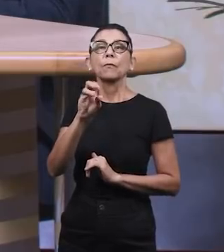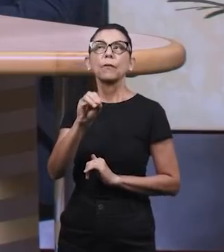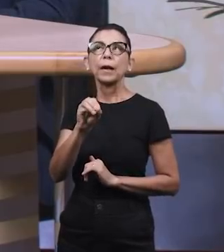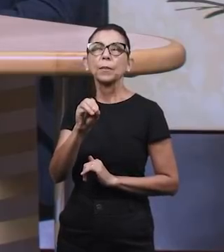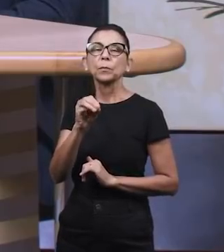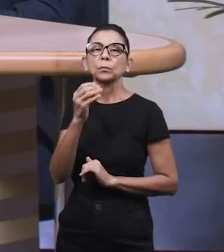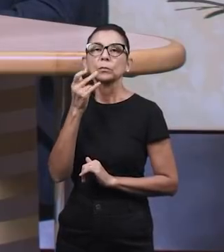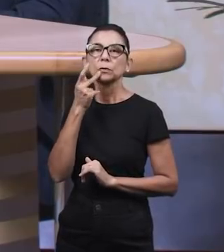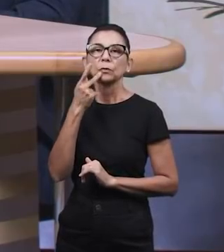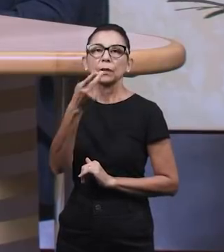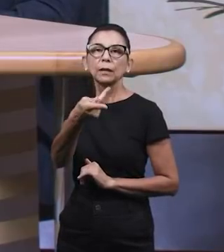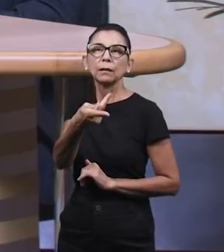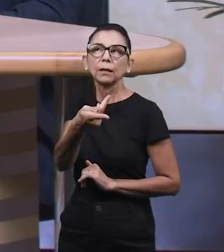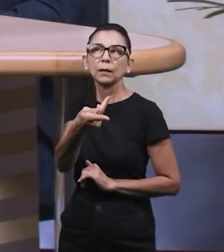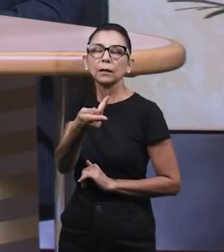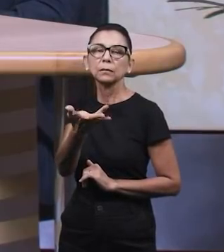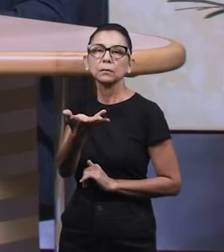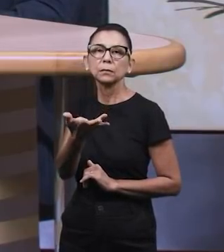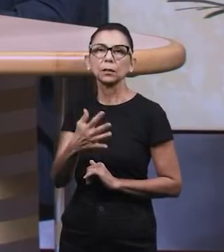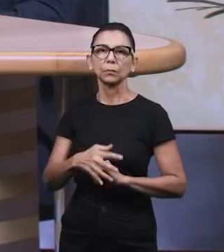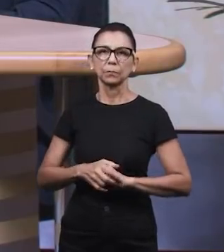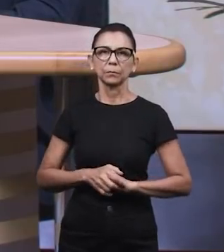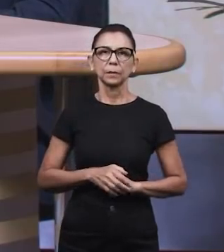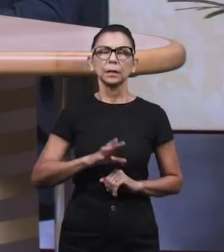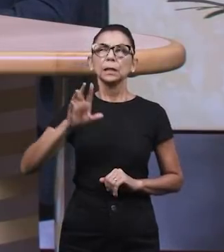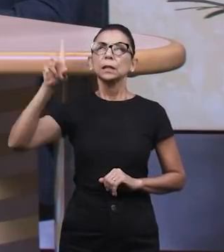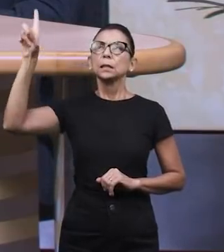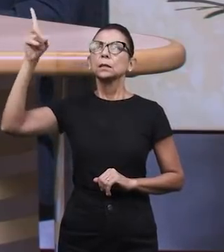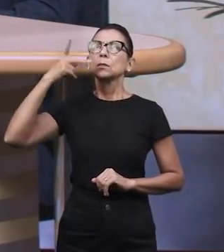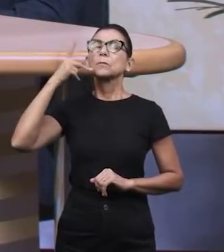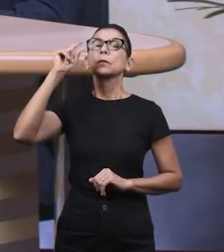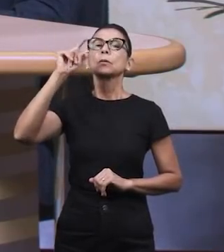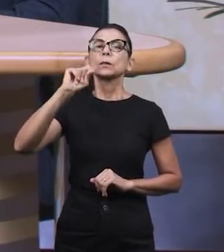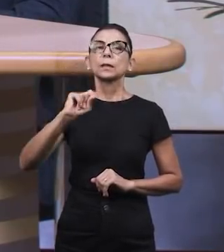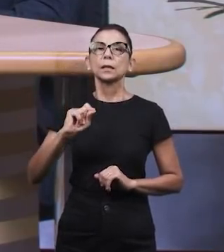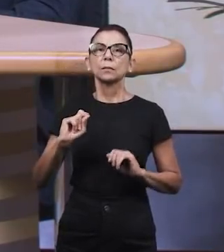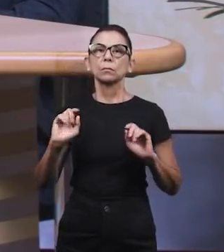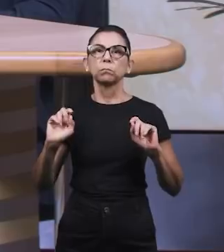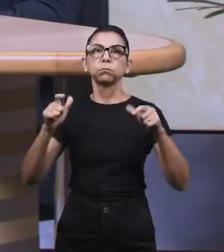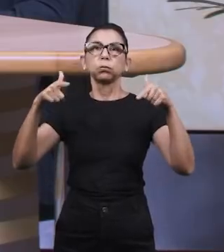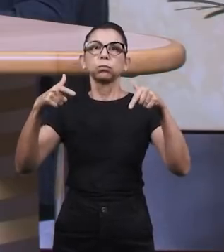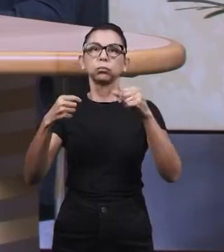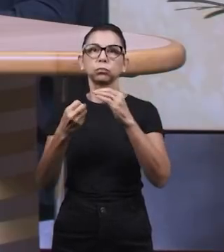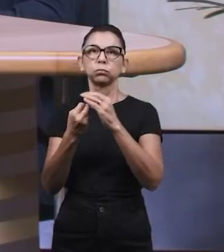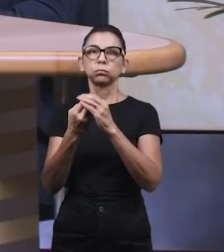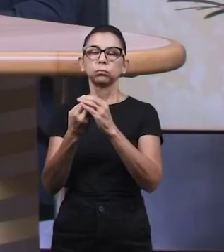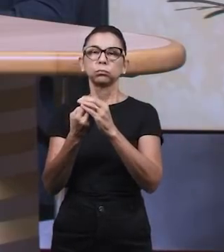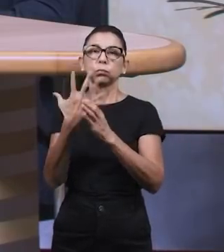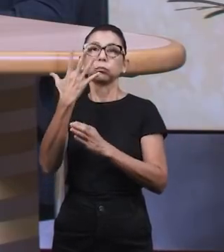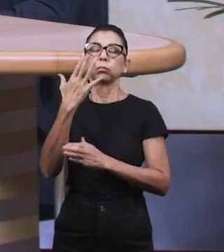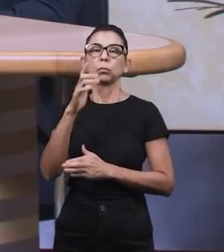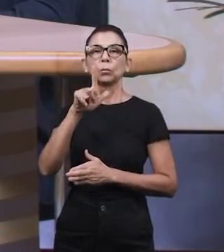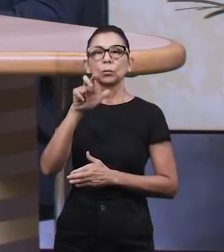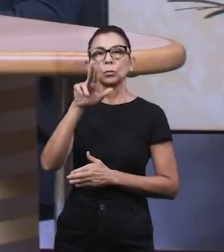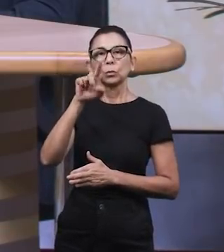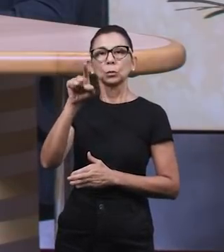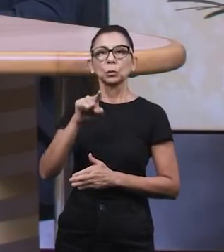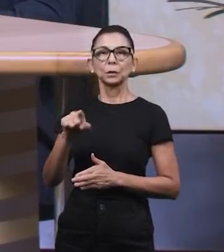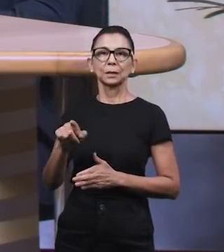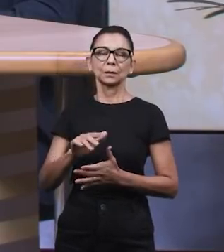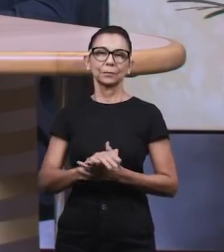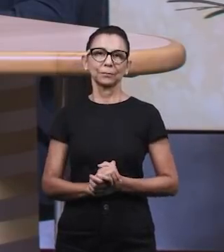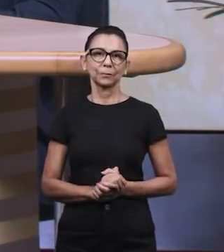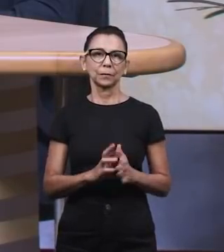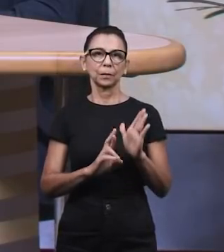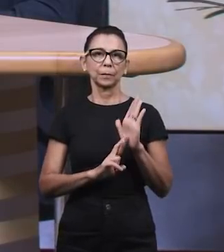Deus disse? Haja luz. Quem é que estava ali na luz agora? Era o Espírito Santo. Então você vê o Pai, o Filho e o Espírito Santo